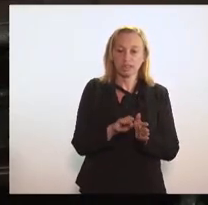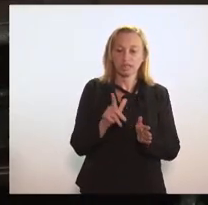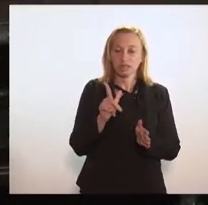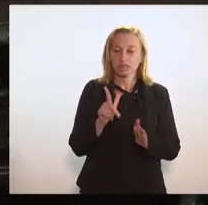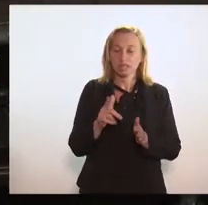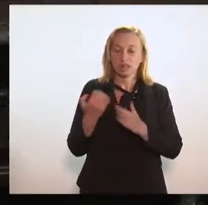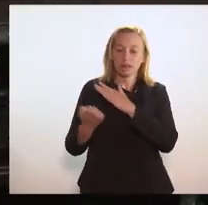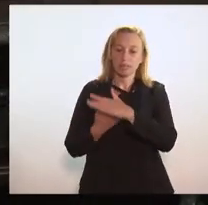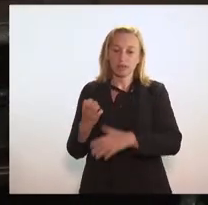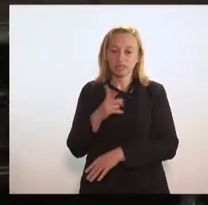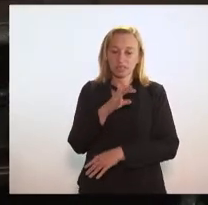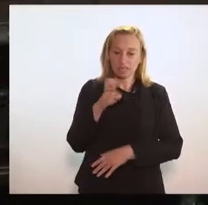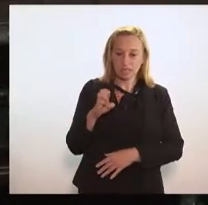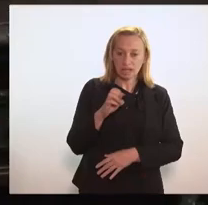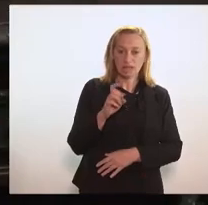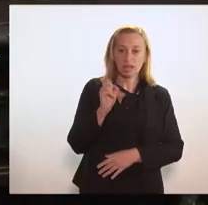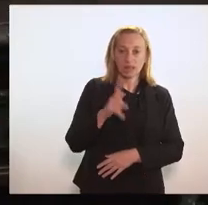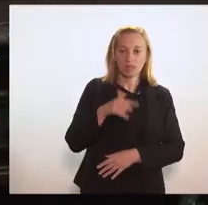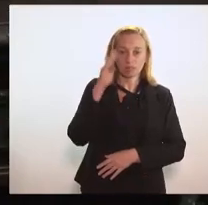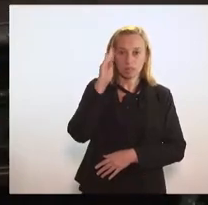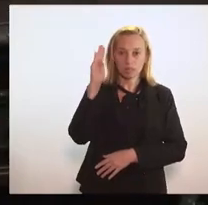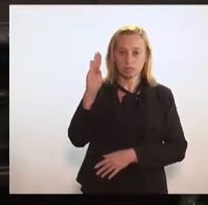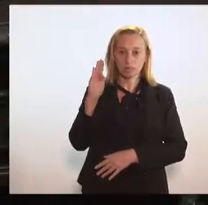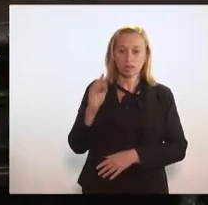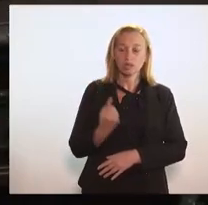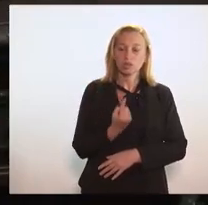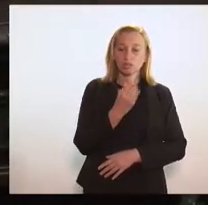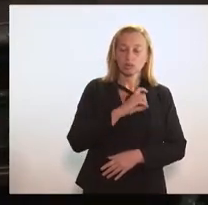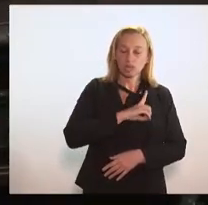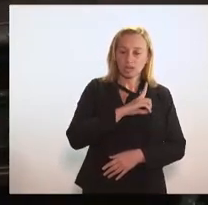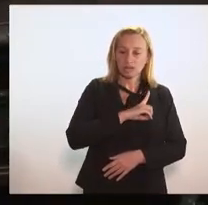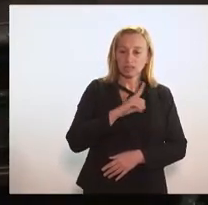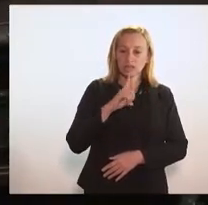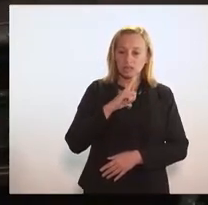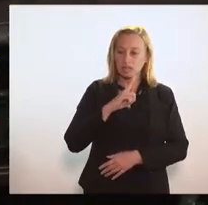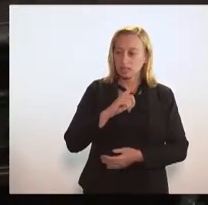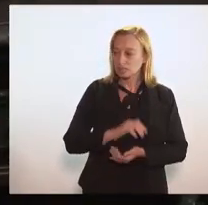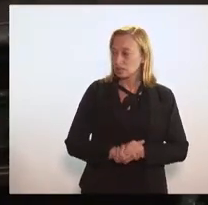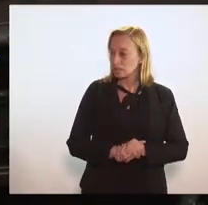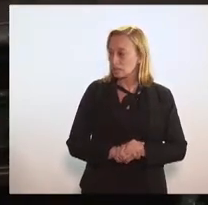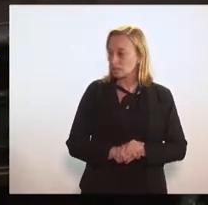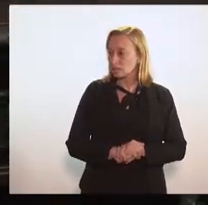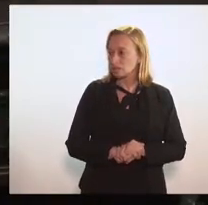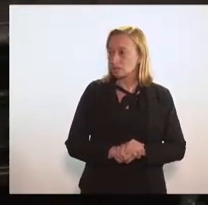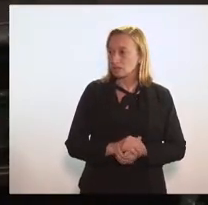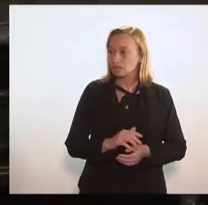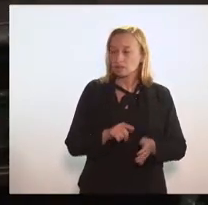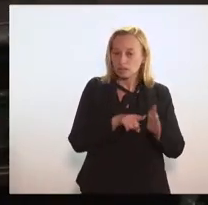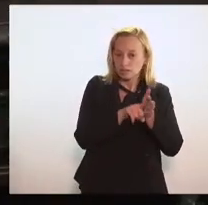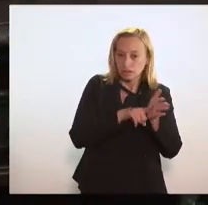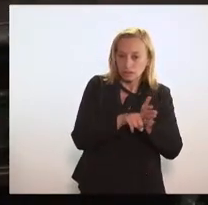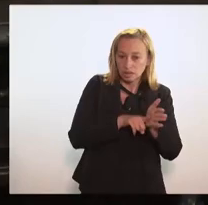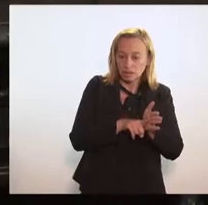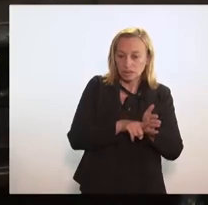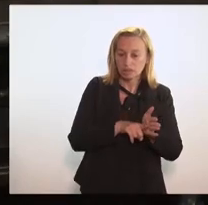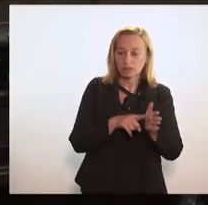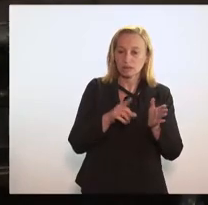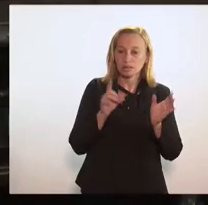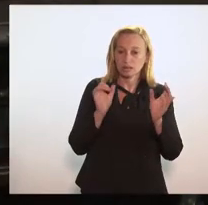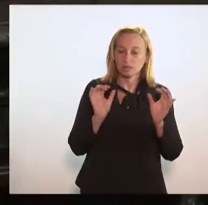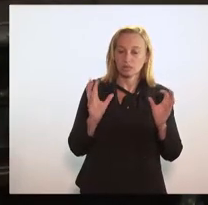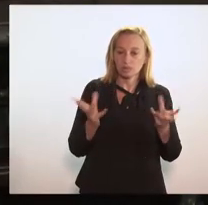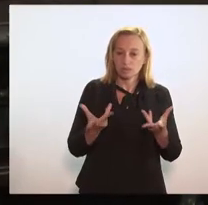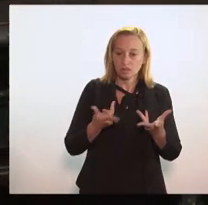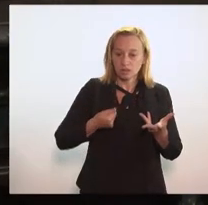cidade mas é fundamental que uma delegacia que tenha excelência da investigação tem um